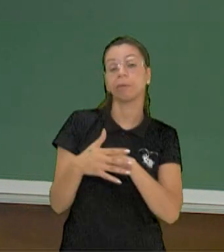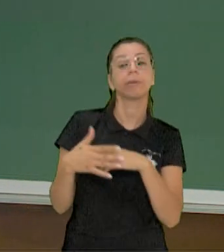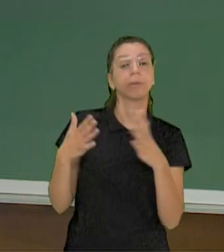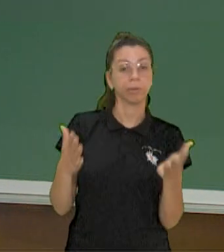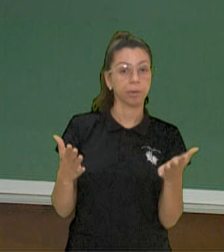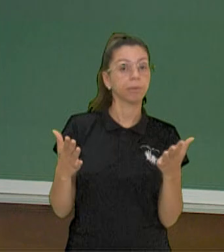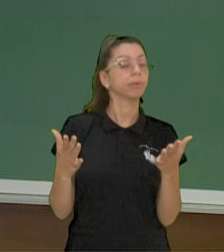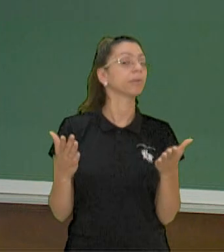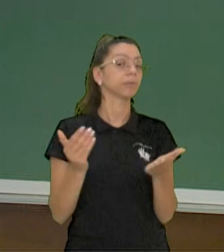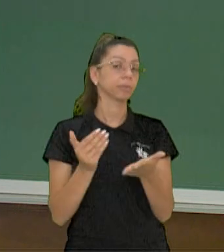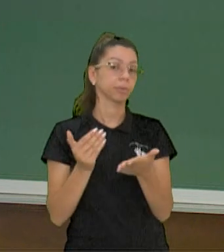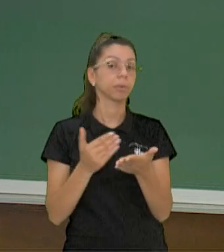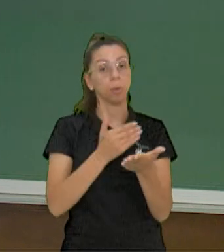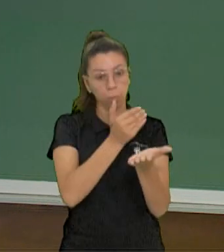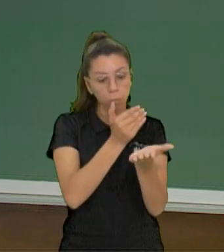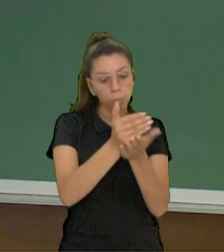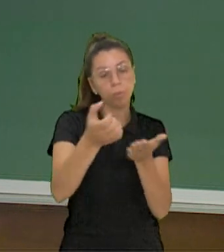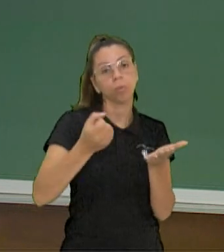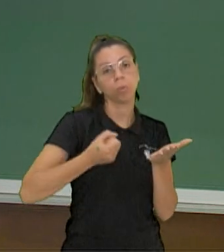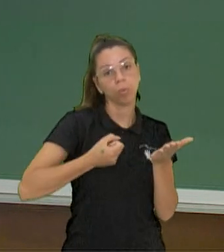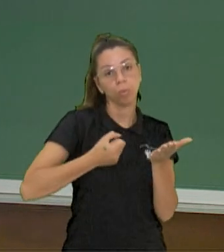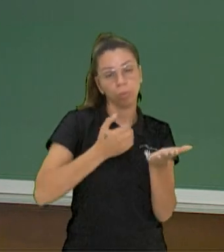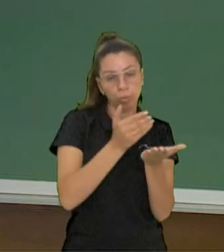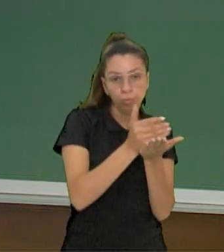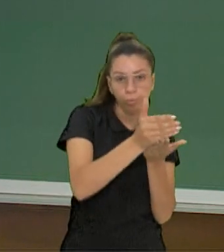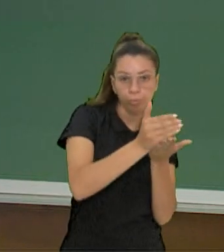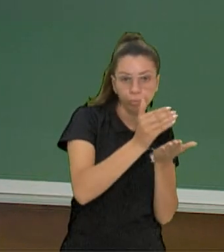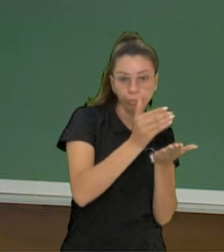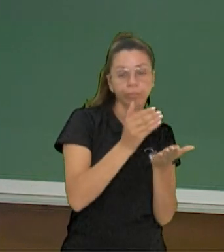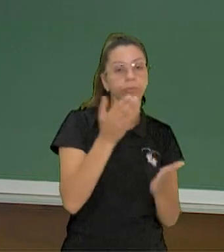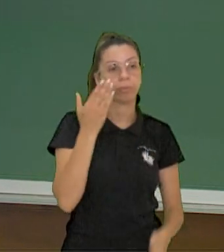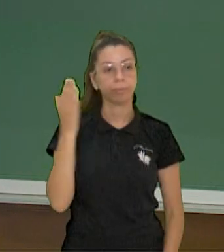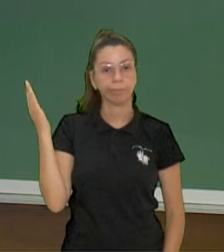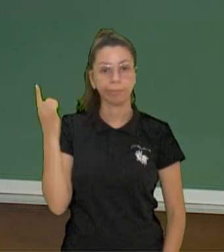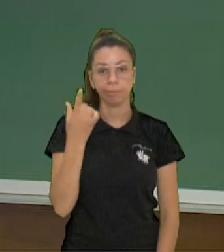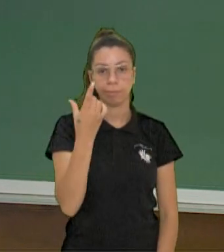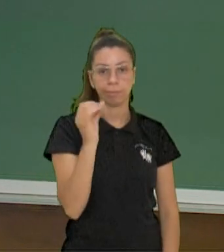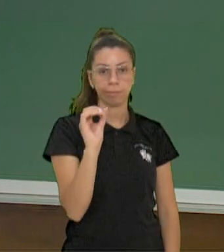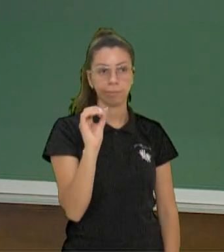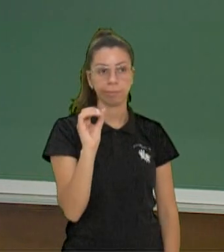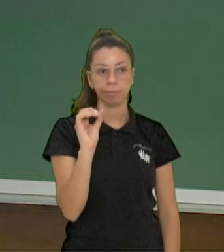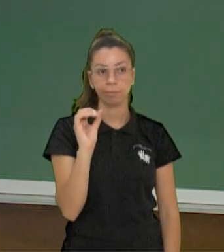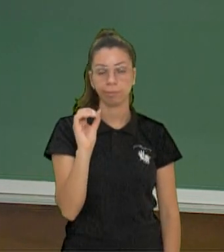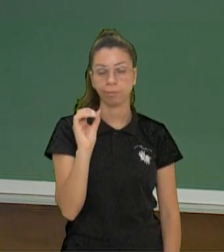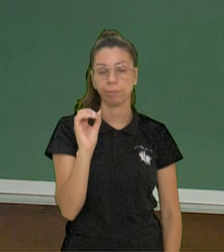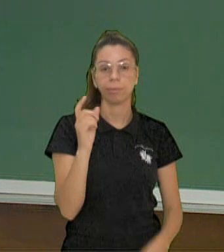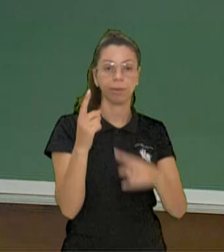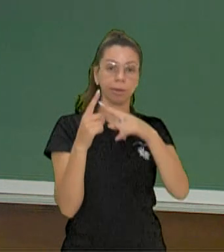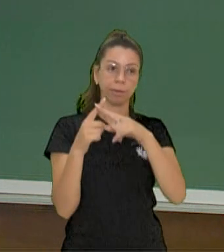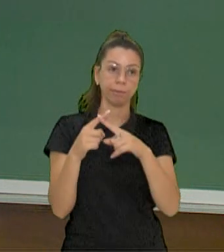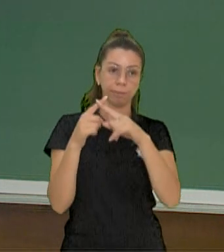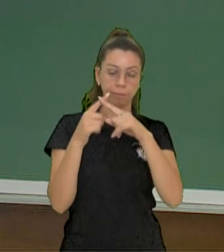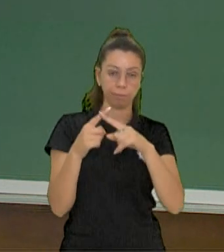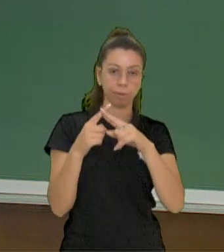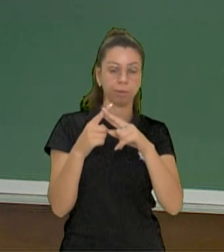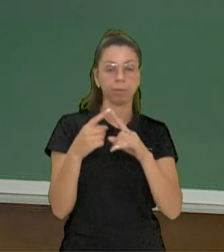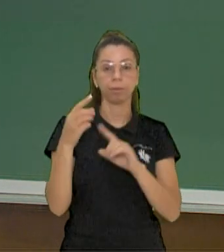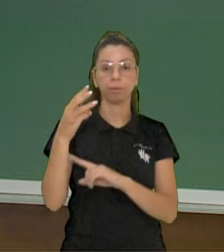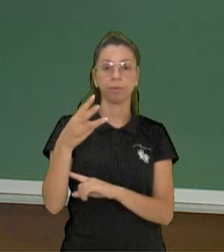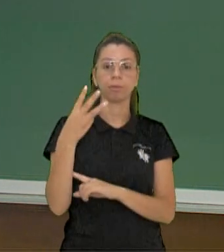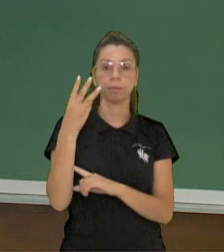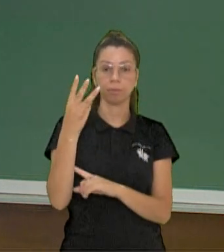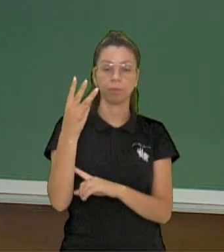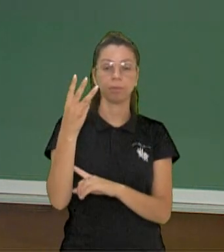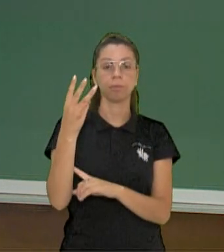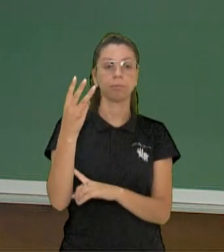agora, tem um número inicial. População inicial normalmente é essa aqui, 10. Né? 10 vezes, aí aqui o fator de